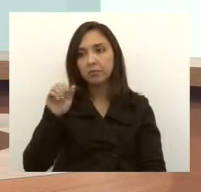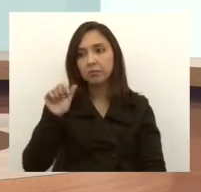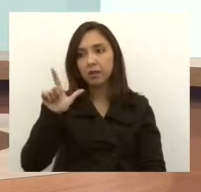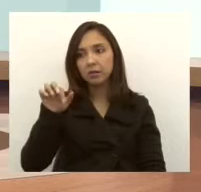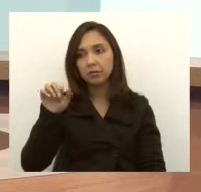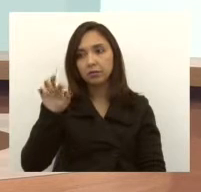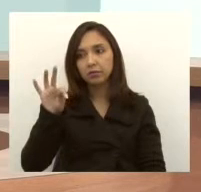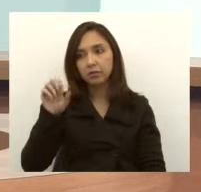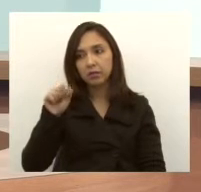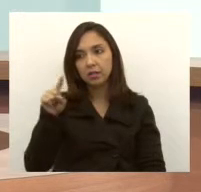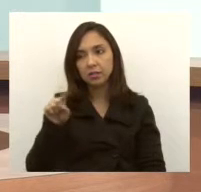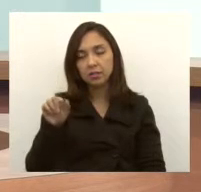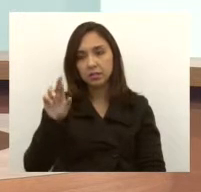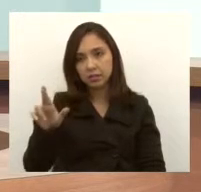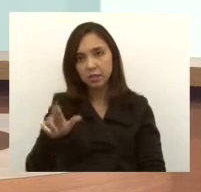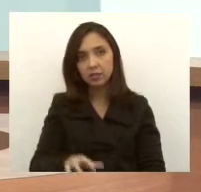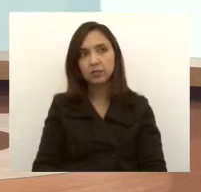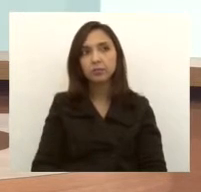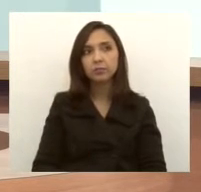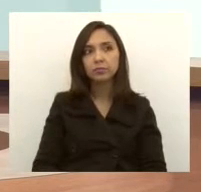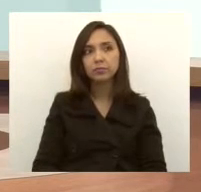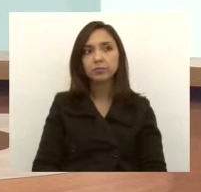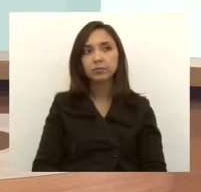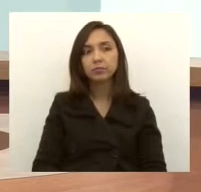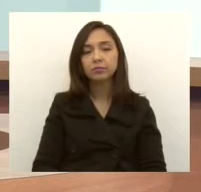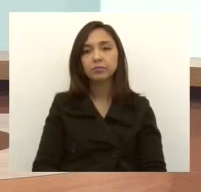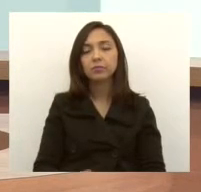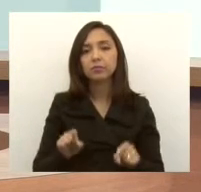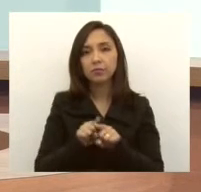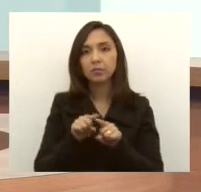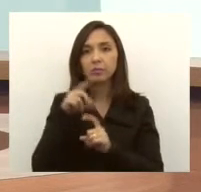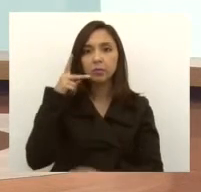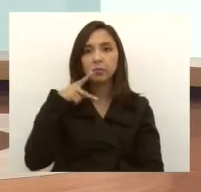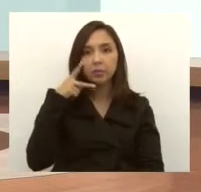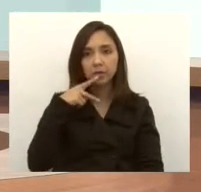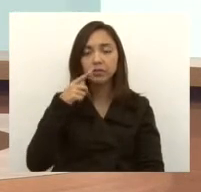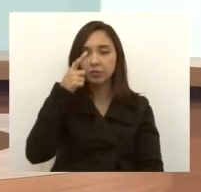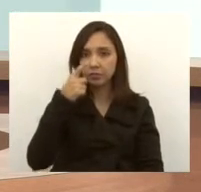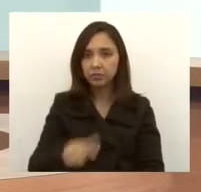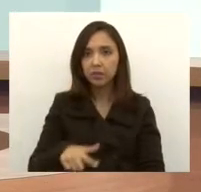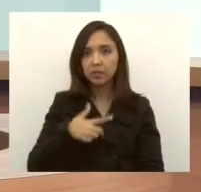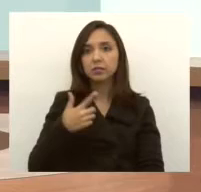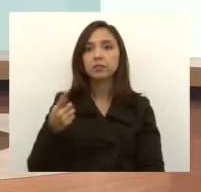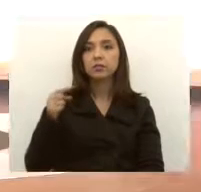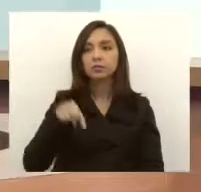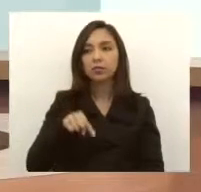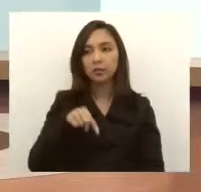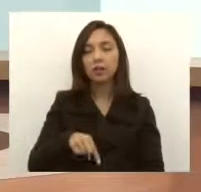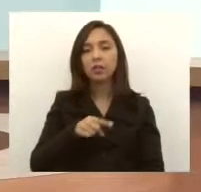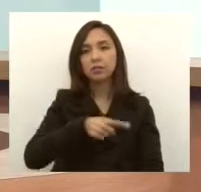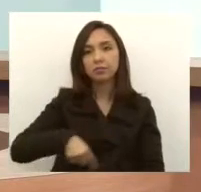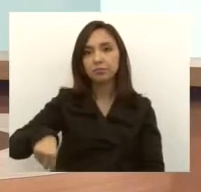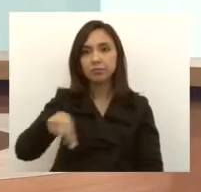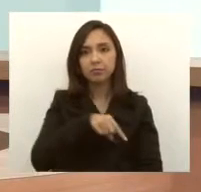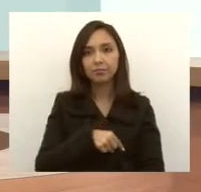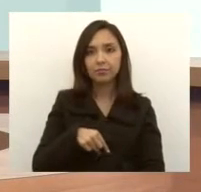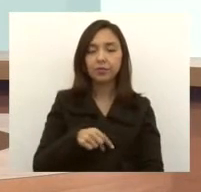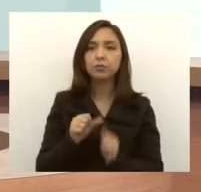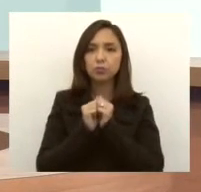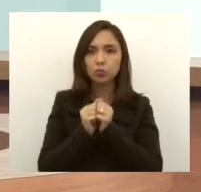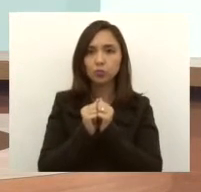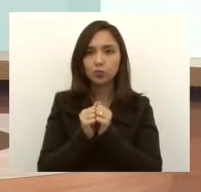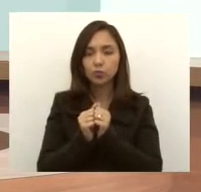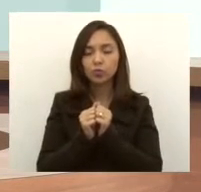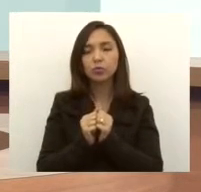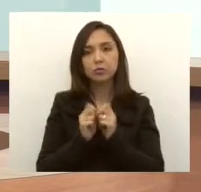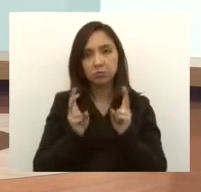né? E também agradecer o partido por mais essa oportunidade, que a gente está junto